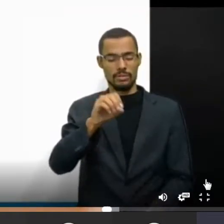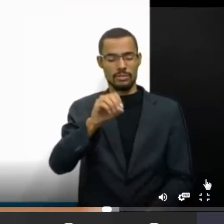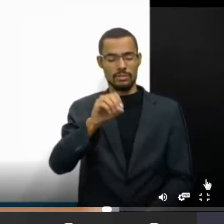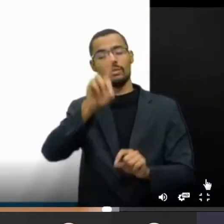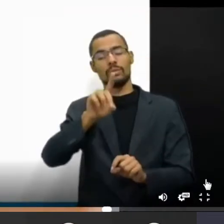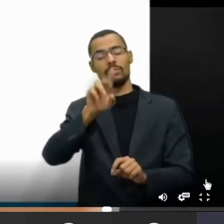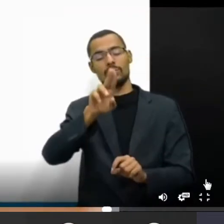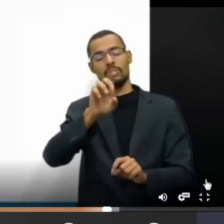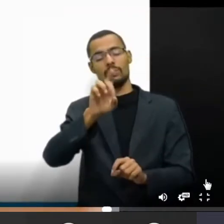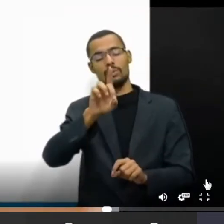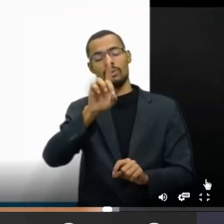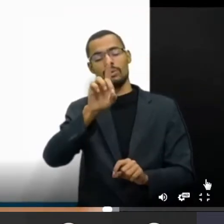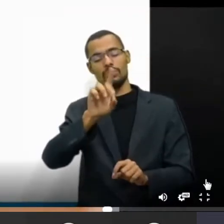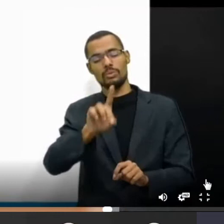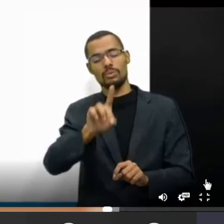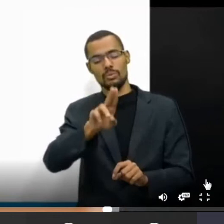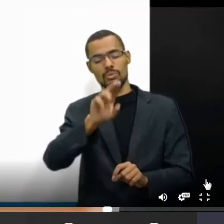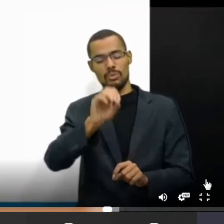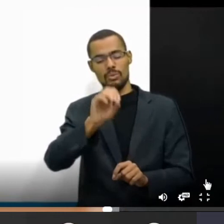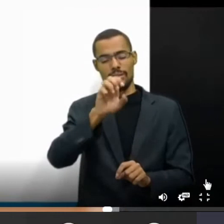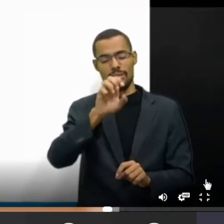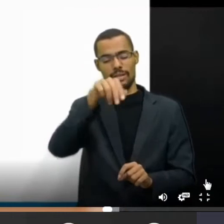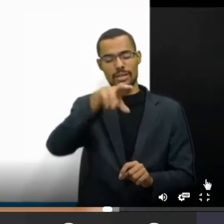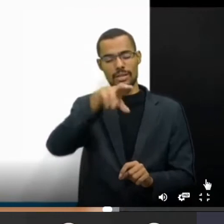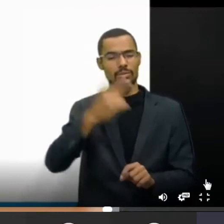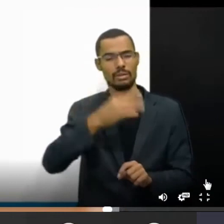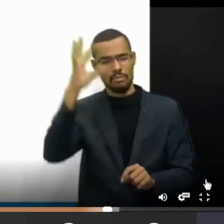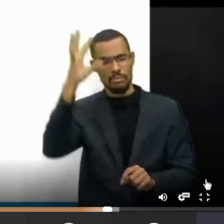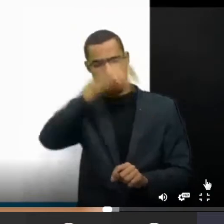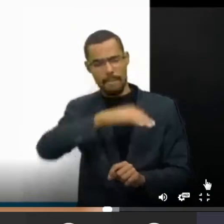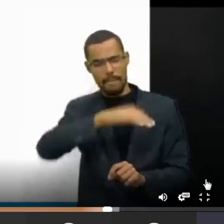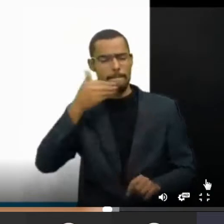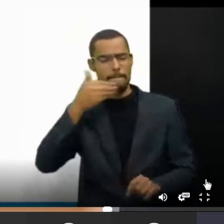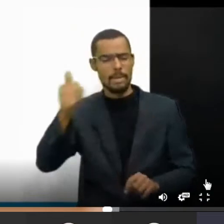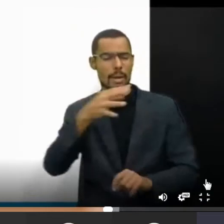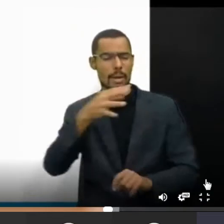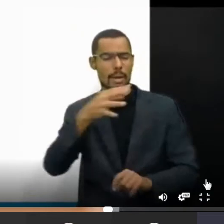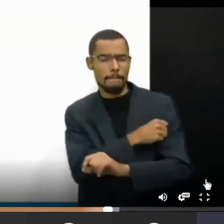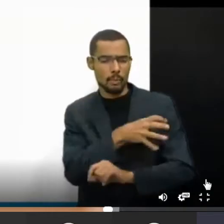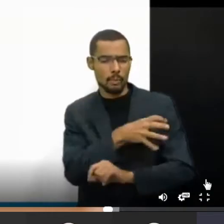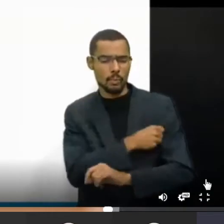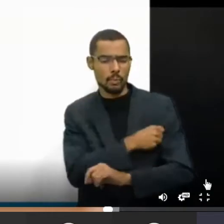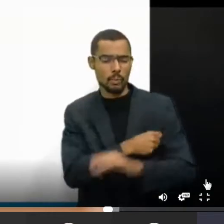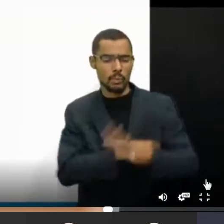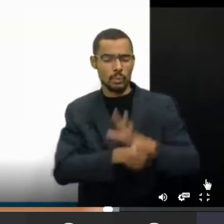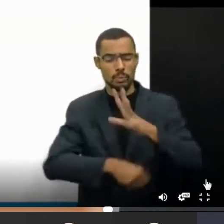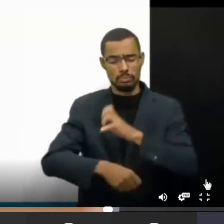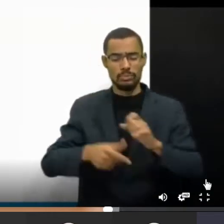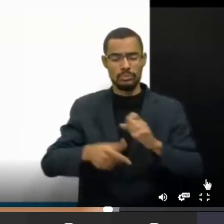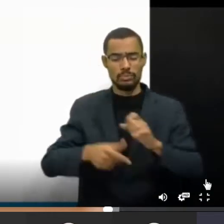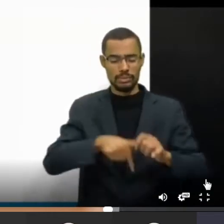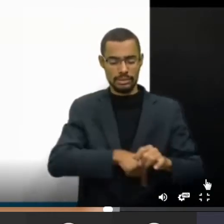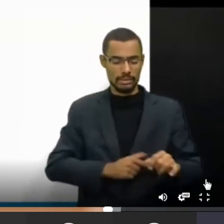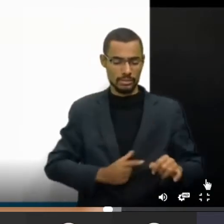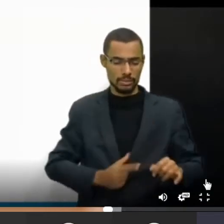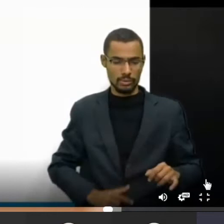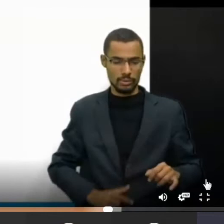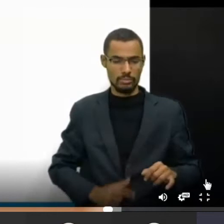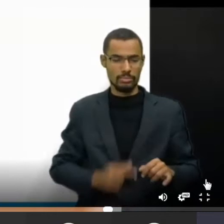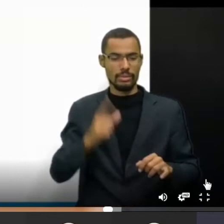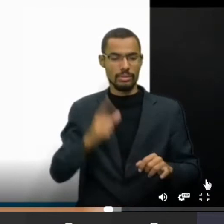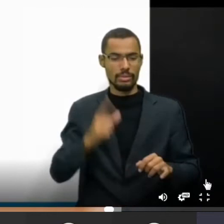nós entendermos melhor a parte, então, das musculaturas do estômago. Então, eu